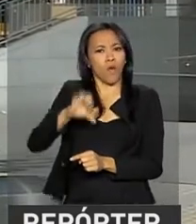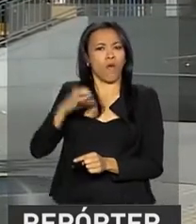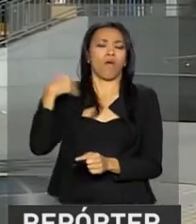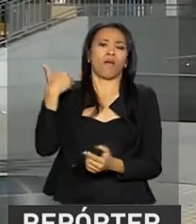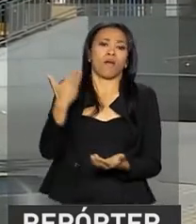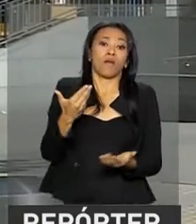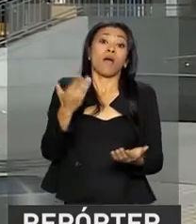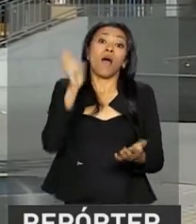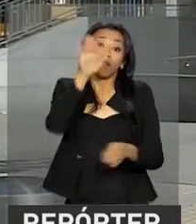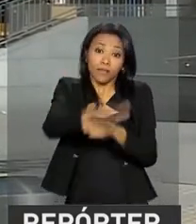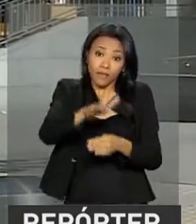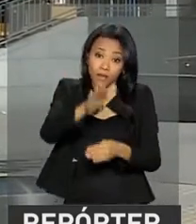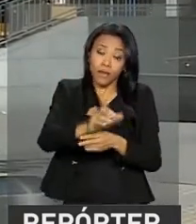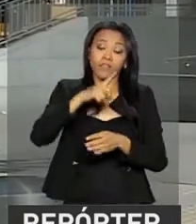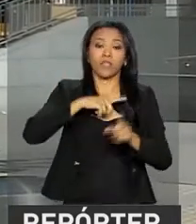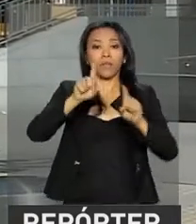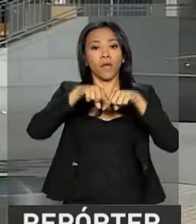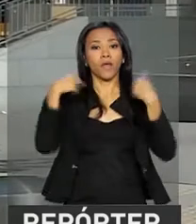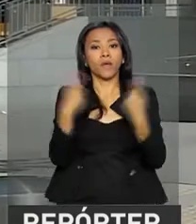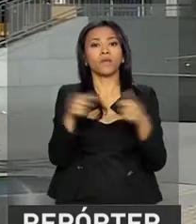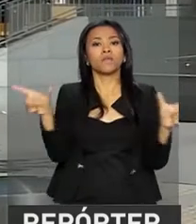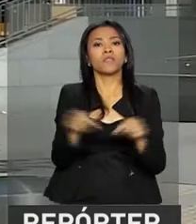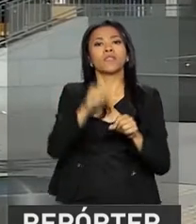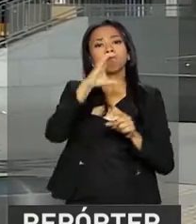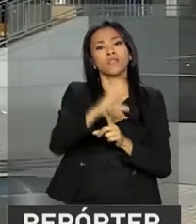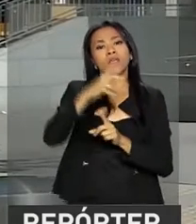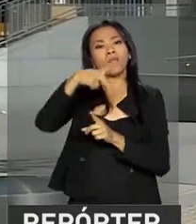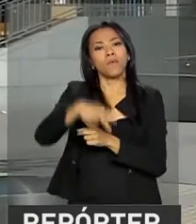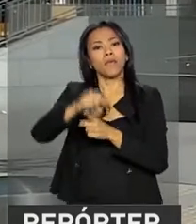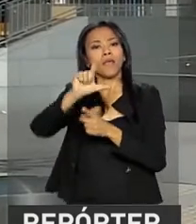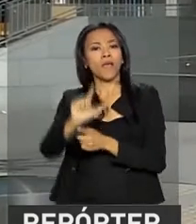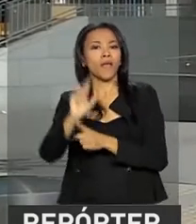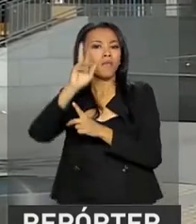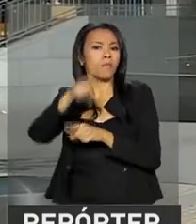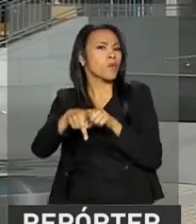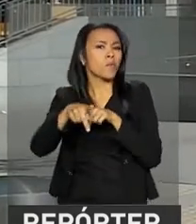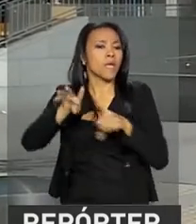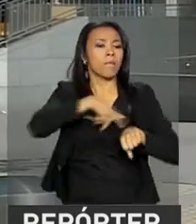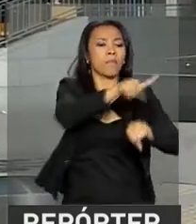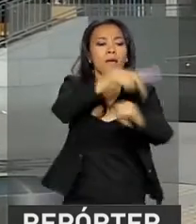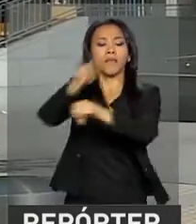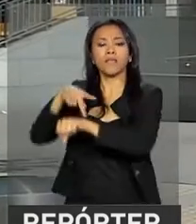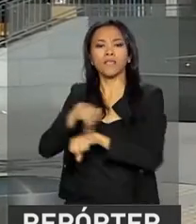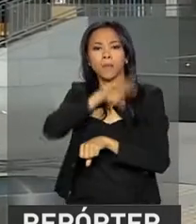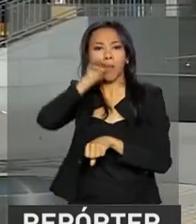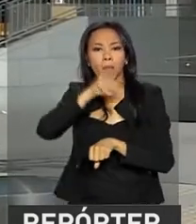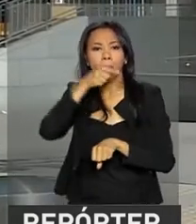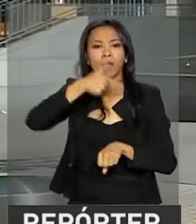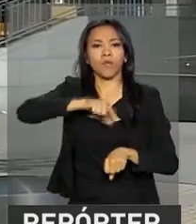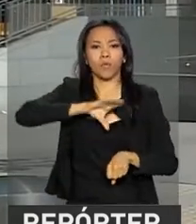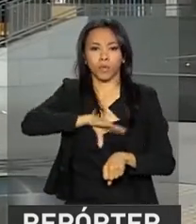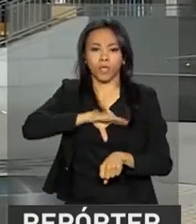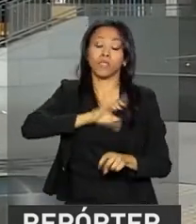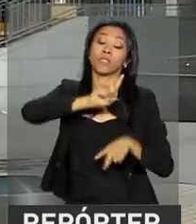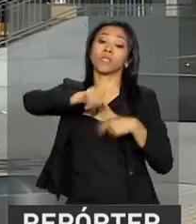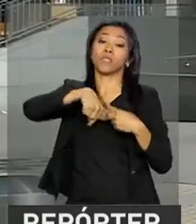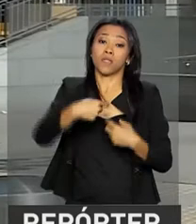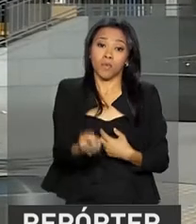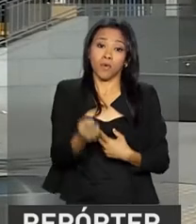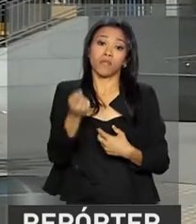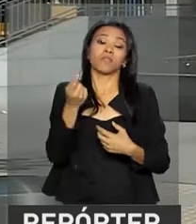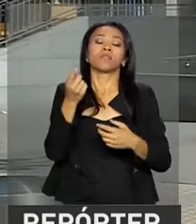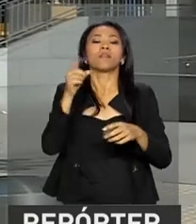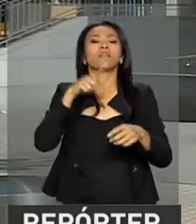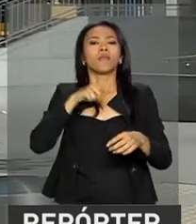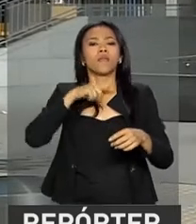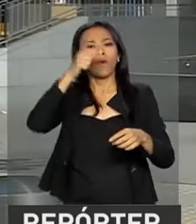reúne com os líderes da CPLP, a Comunidade dos Países de Língua Portuguesa. E no dia seguinte, na quarta, ele participa da